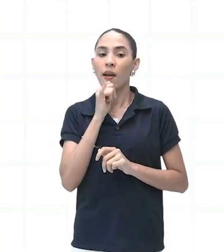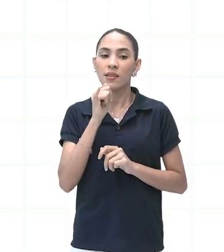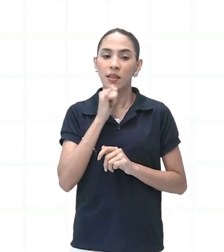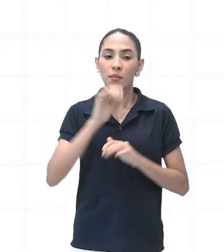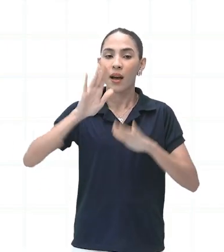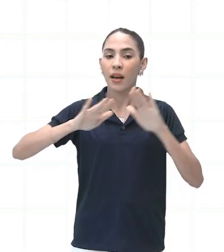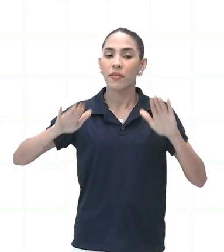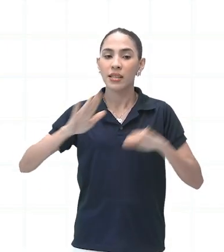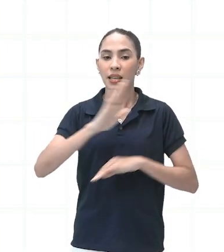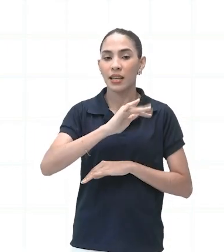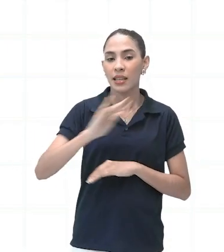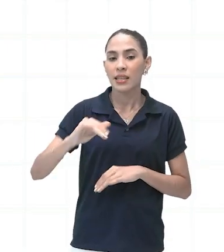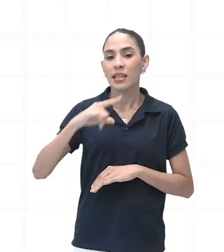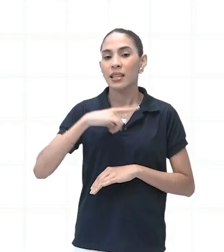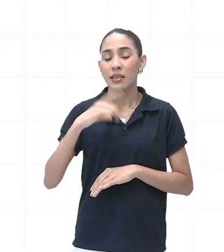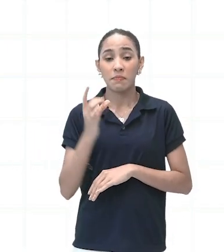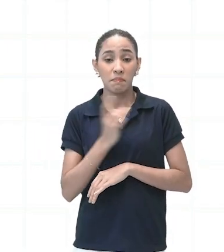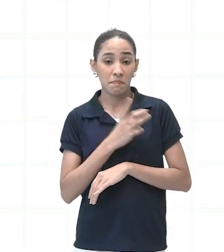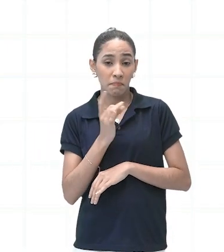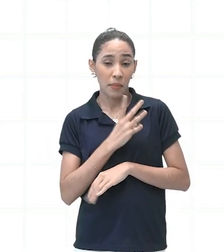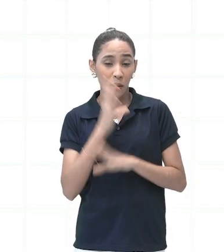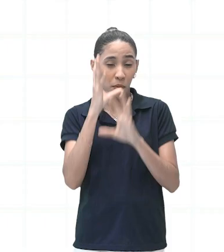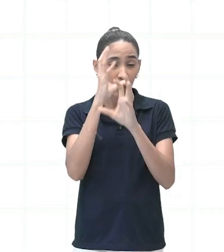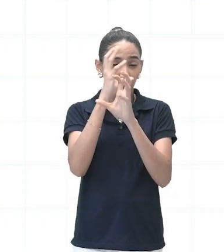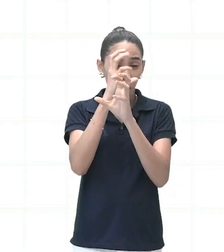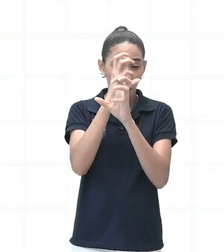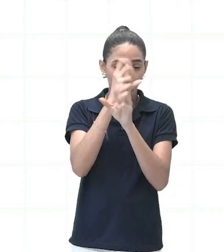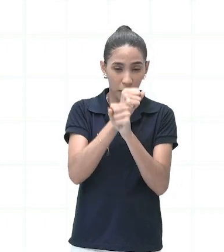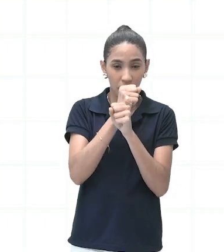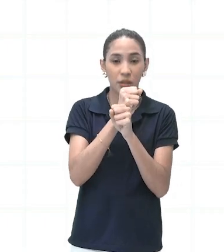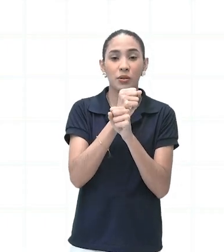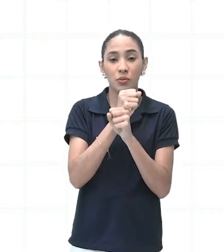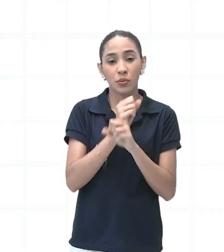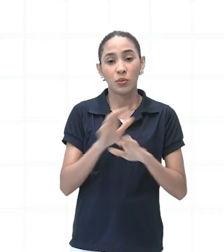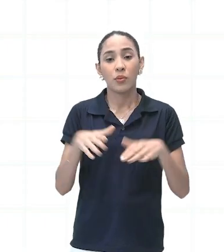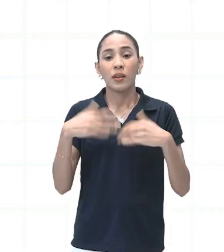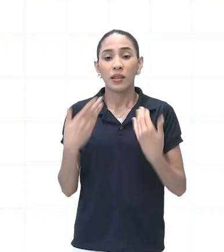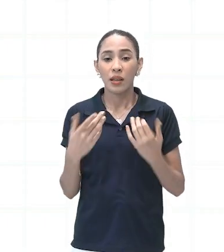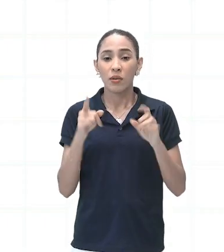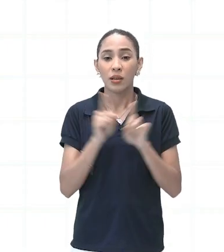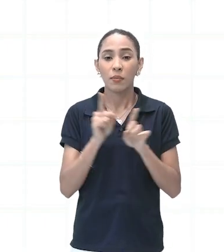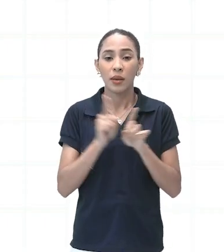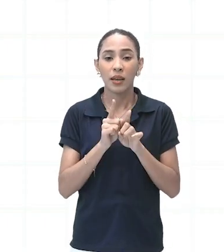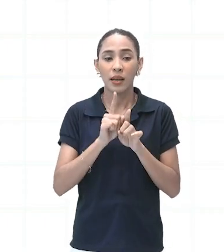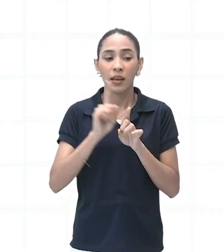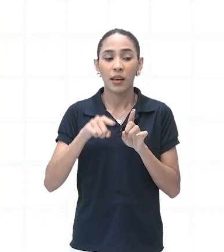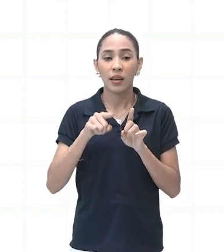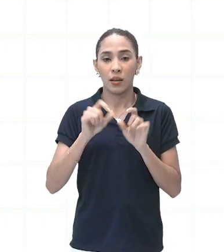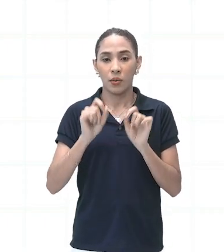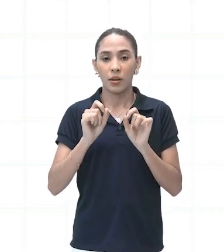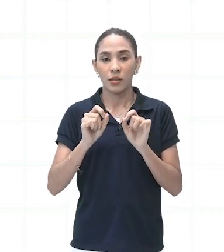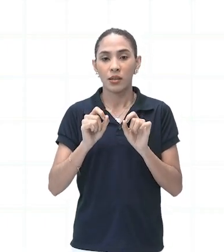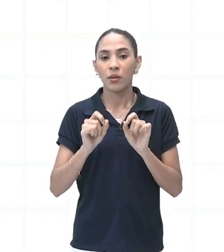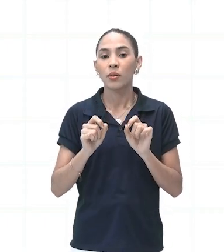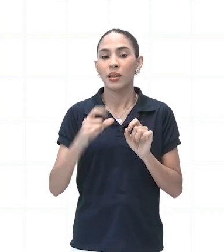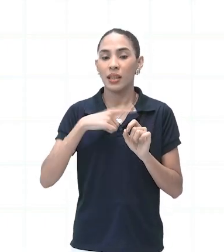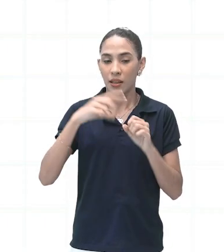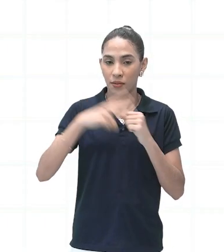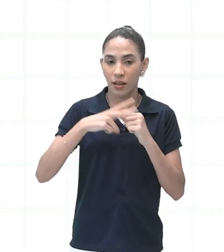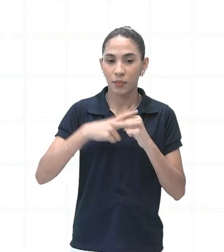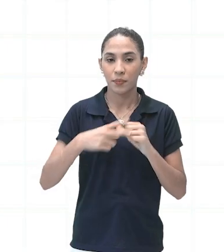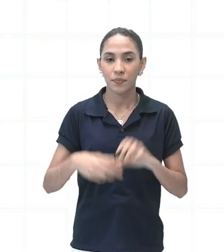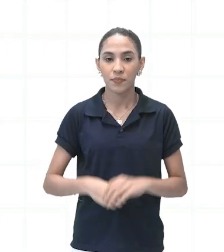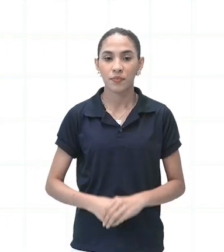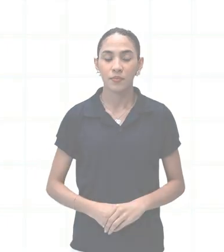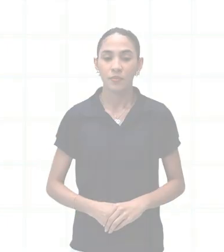às vezes as crianças têm medo do escuro, tá? Então, isso aqui é uma oração? Sim, tá aqui o verbo tem,